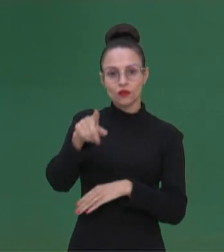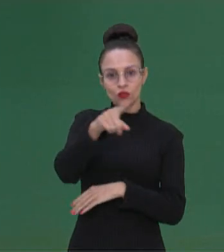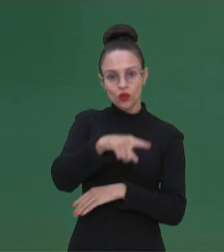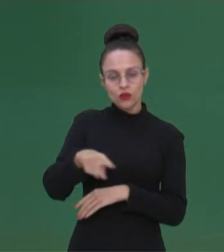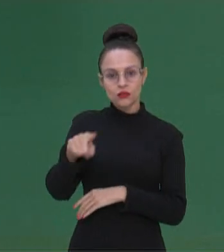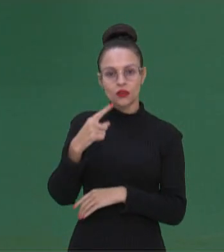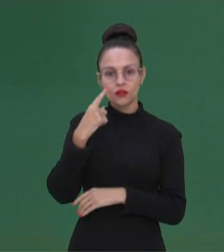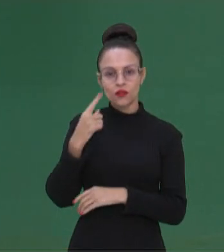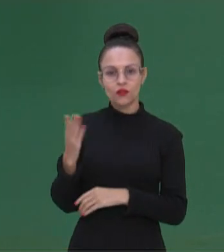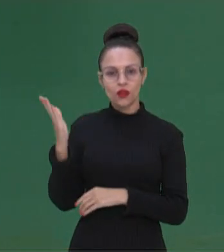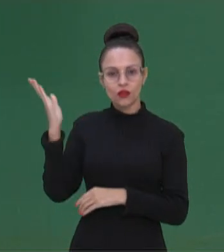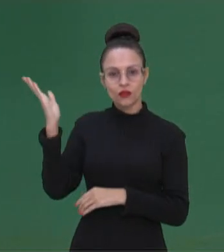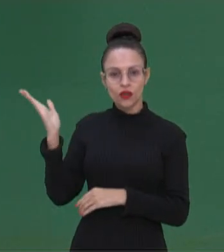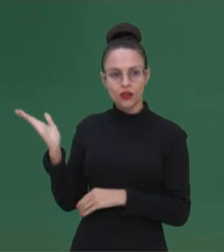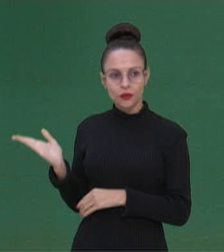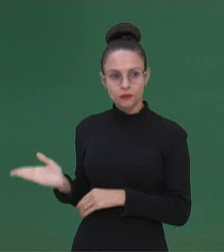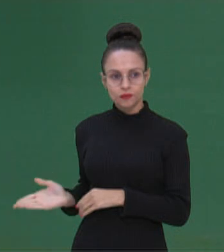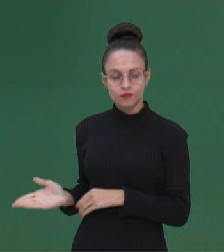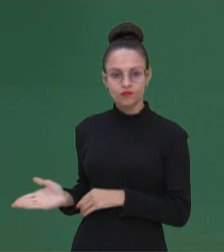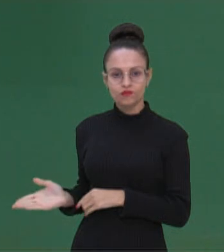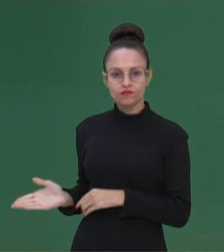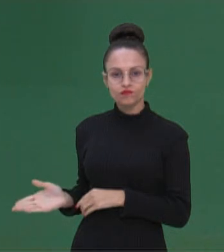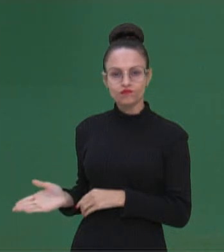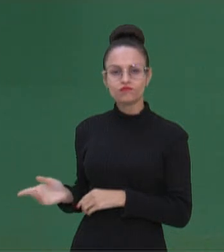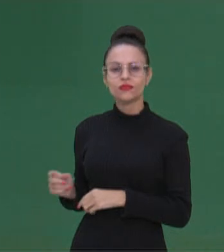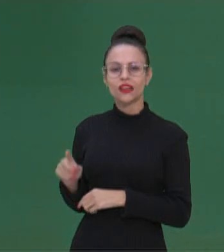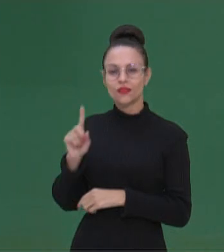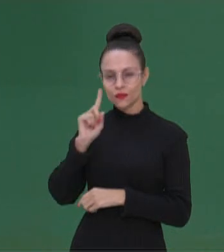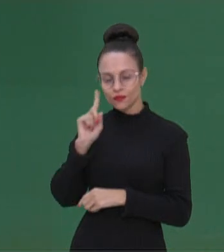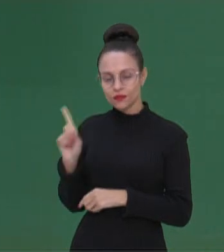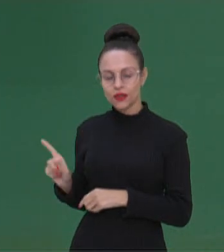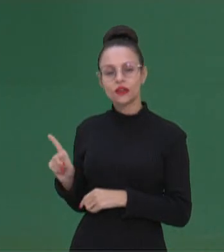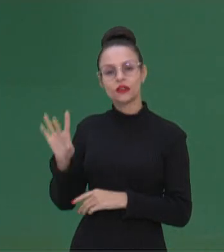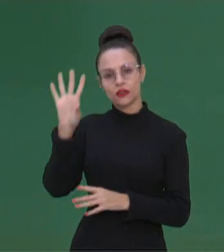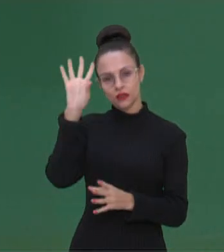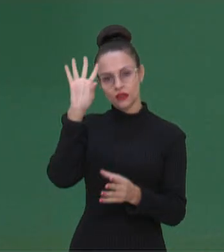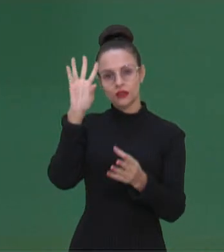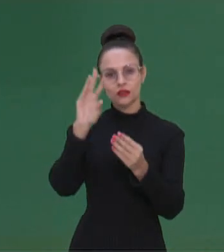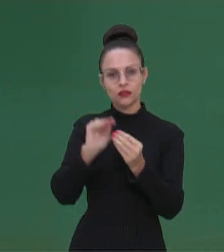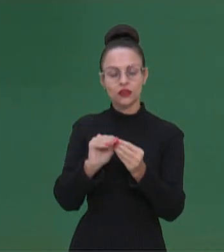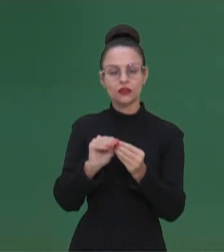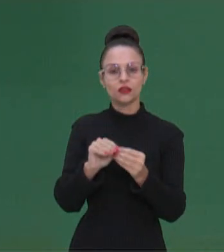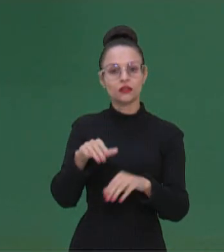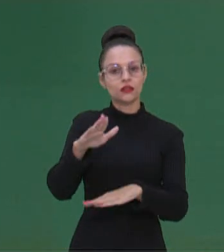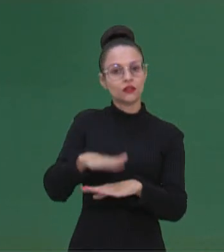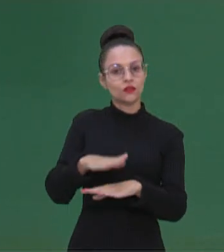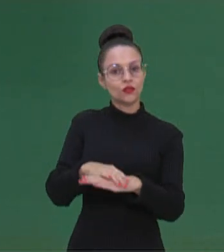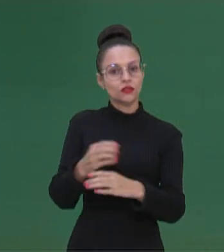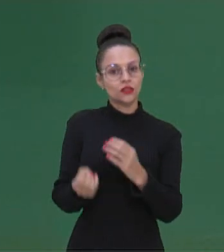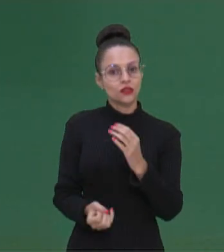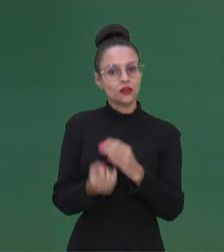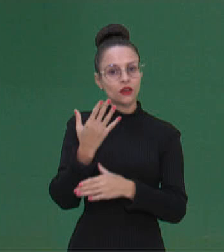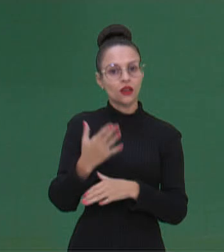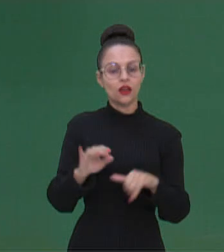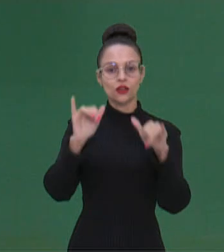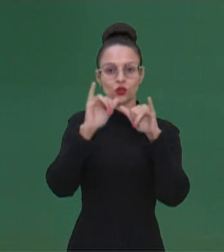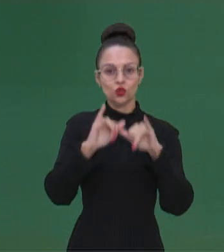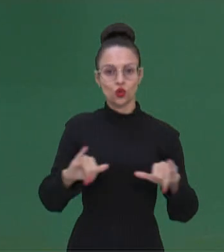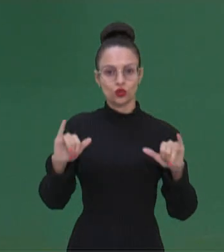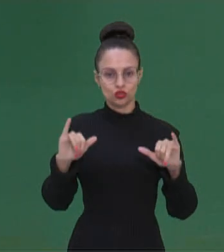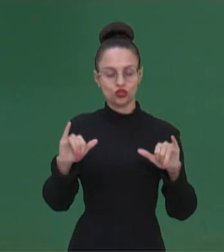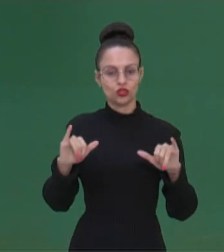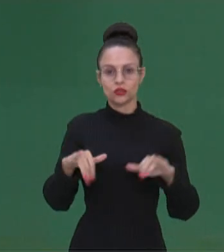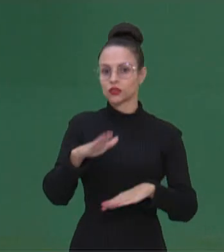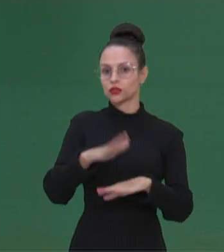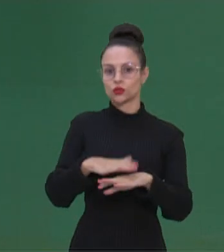ver esta charge, interpretar esta charge para criar uma notícia, né,